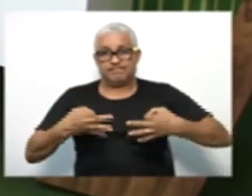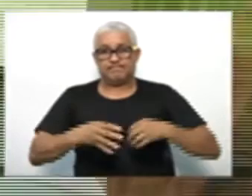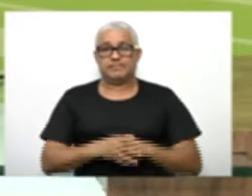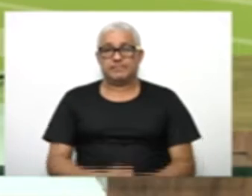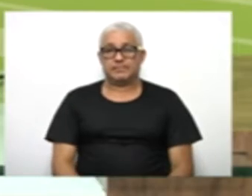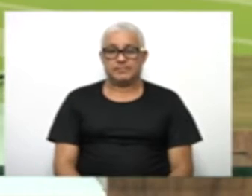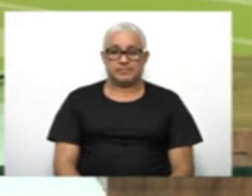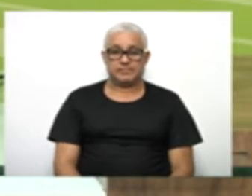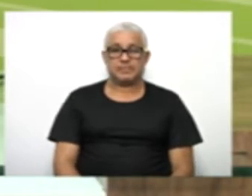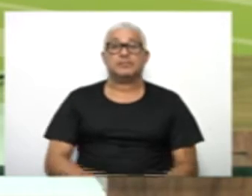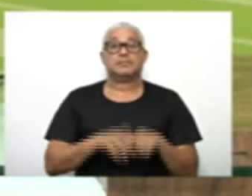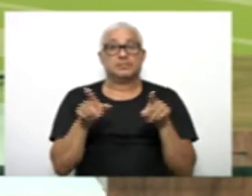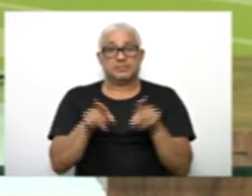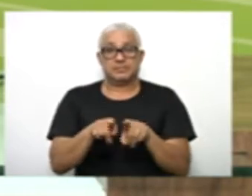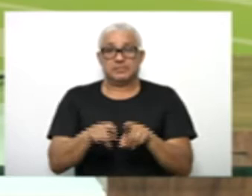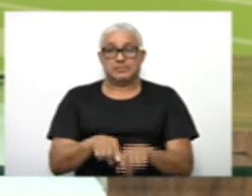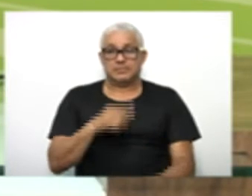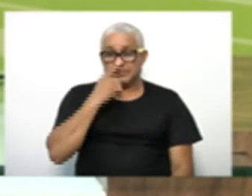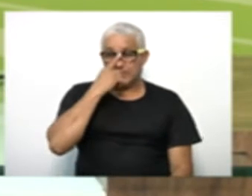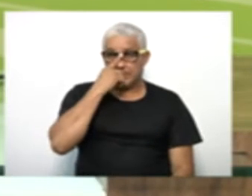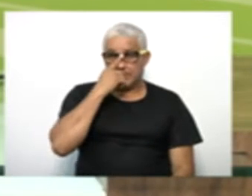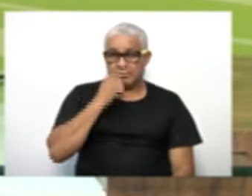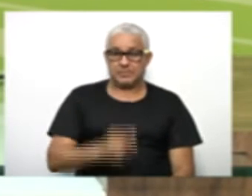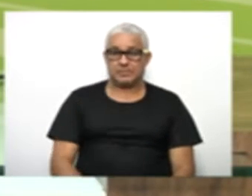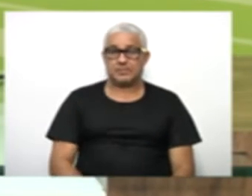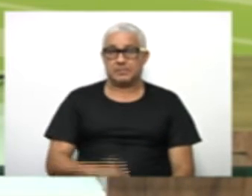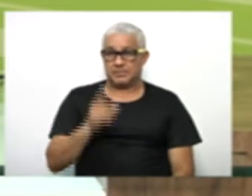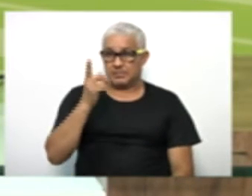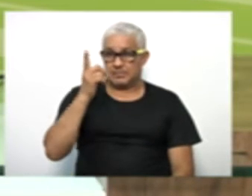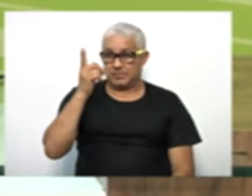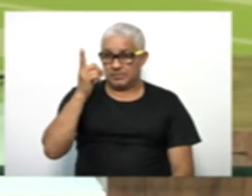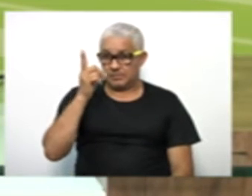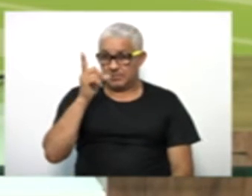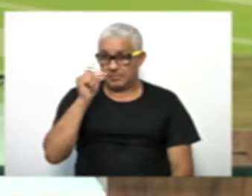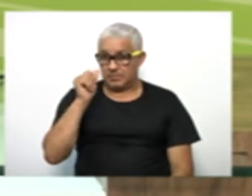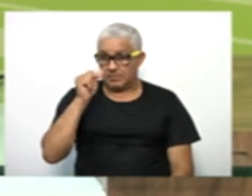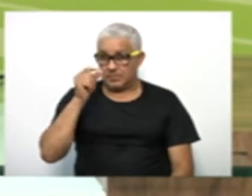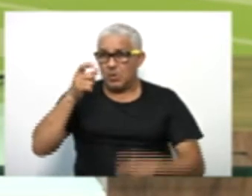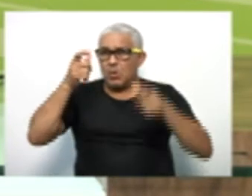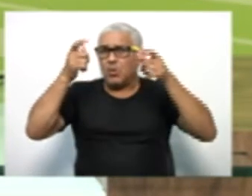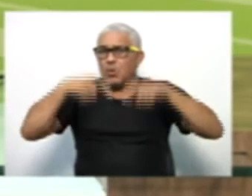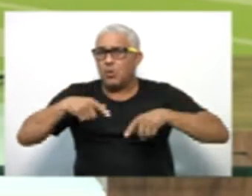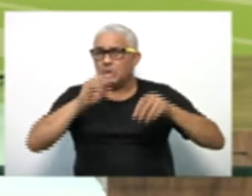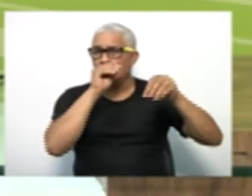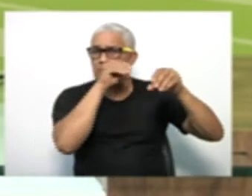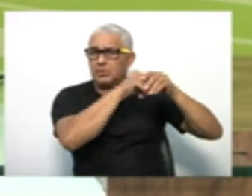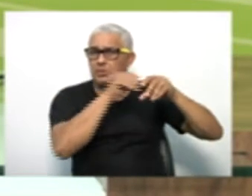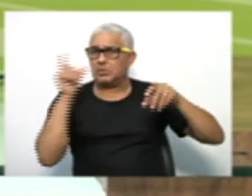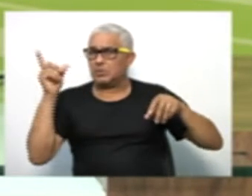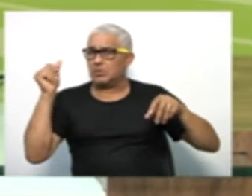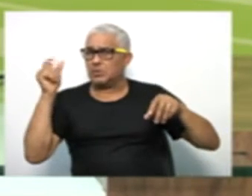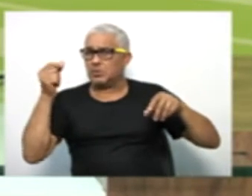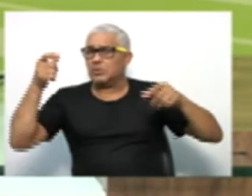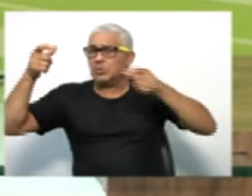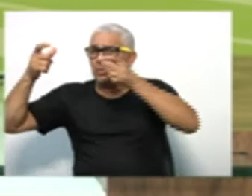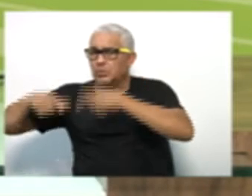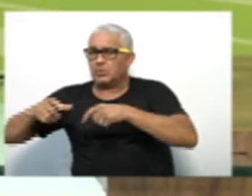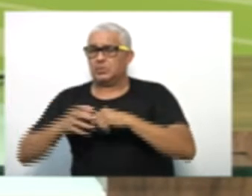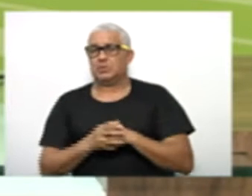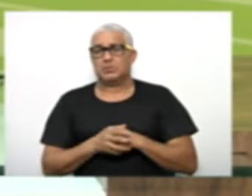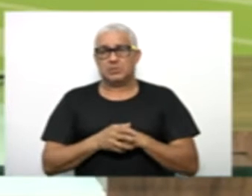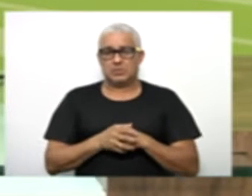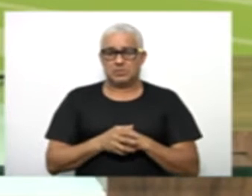professor, e quando você vai alocar esse investimento, ou seja, onde colocar esse recurso financeiro, esse capital, e